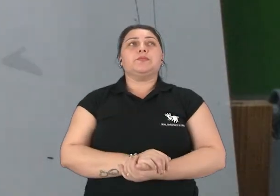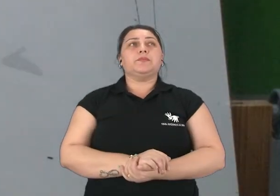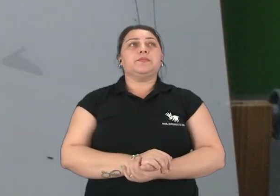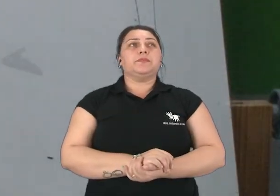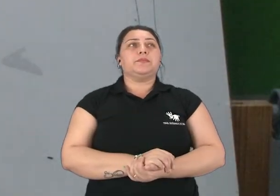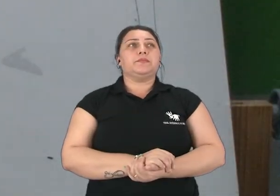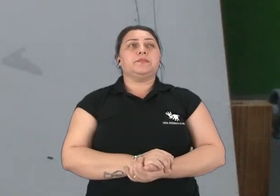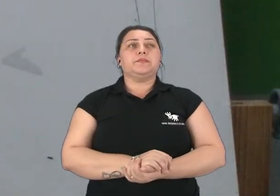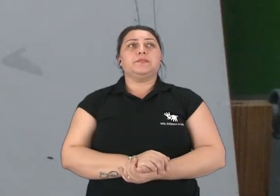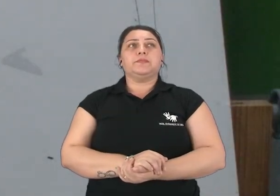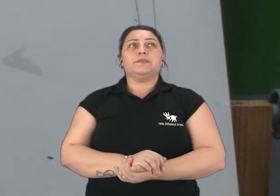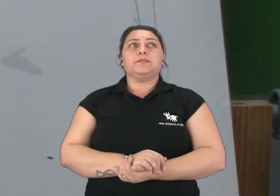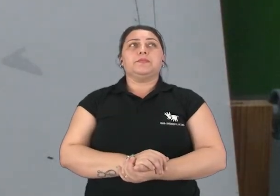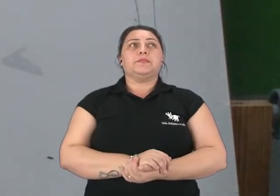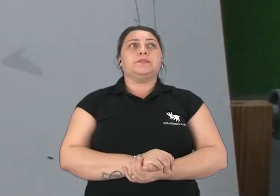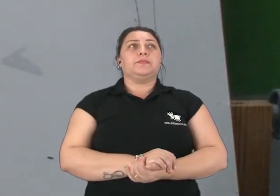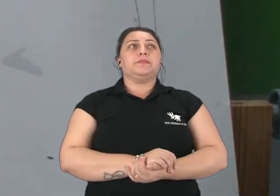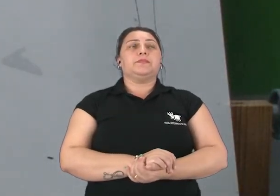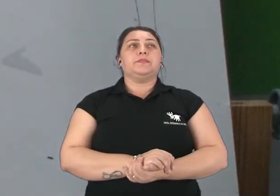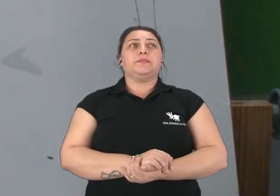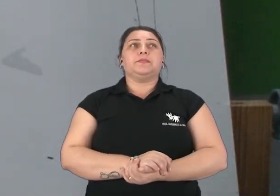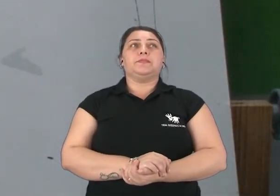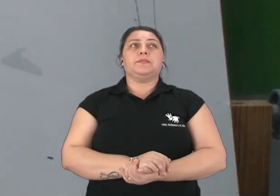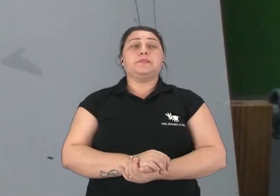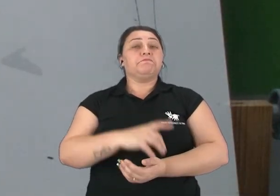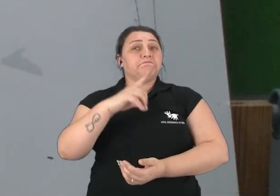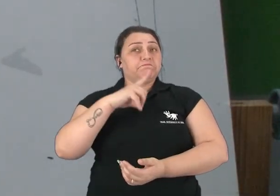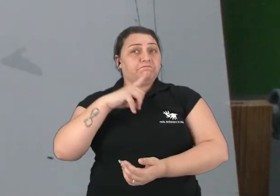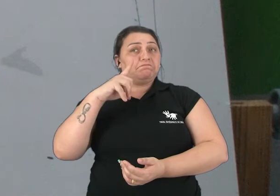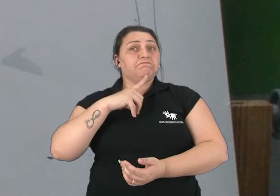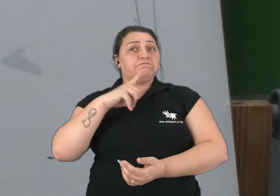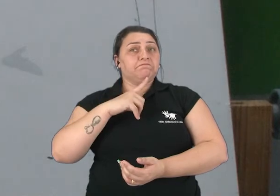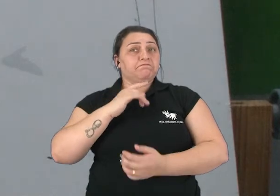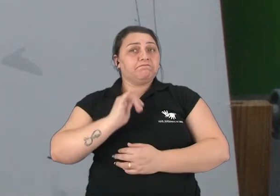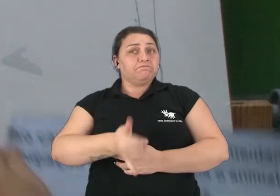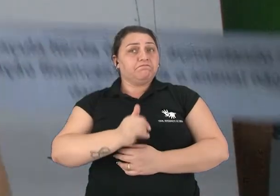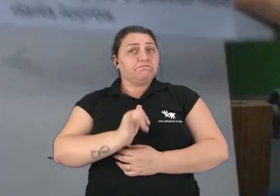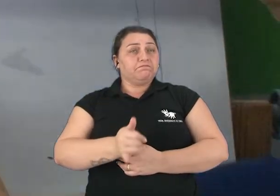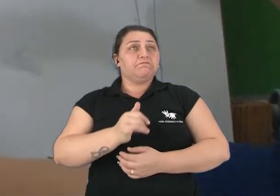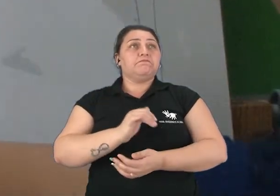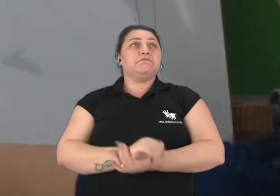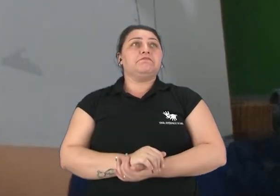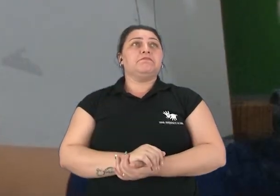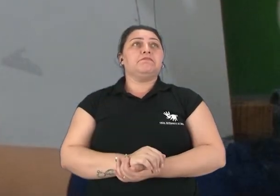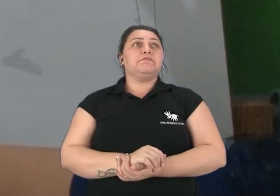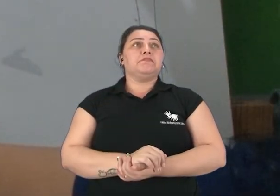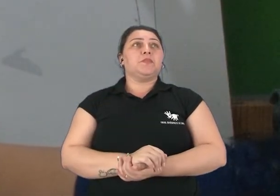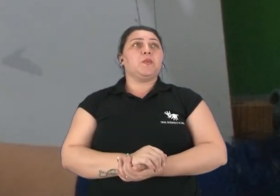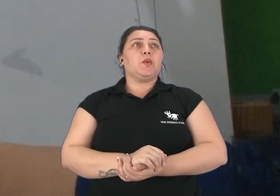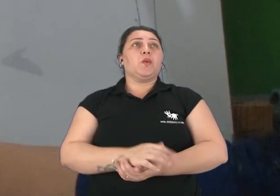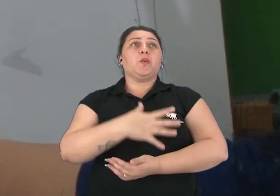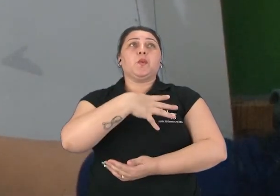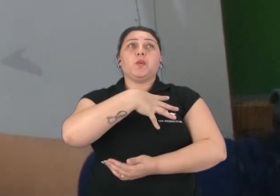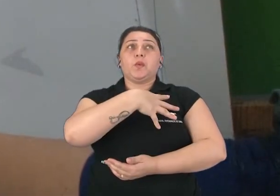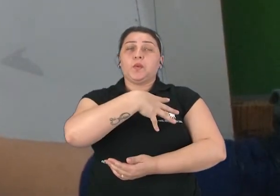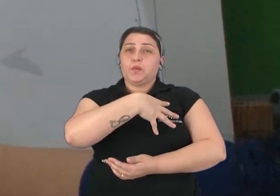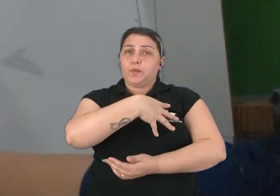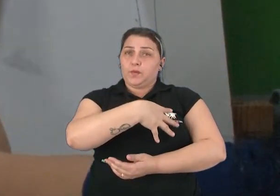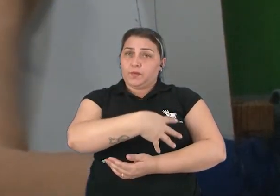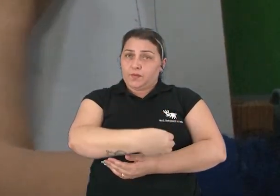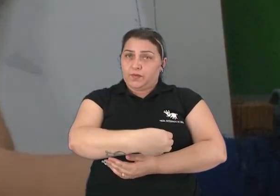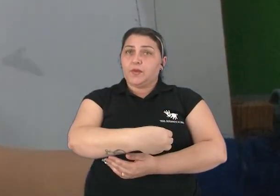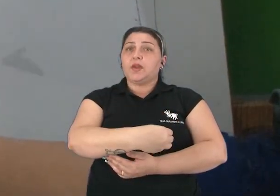é a complicação que teve nesse conto O Gato de Botas tá o conflito aí